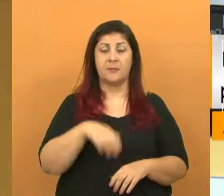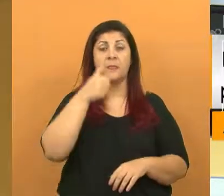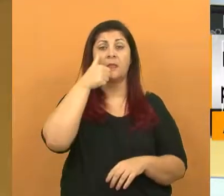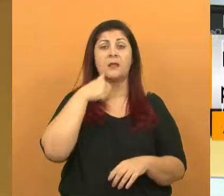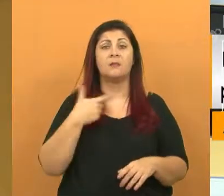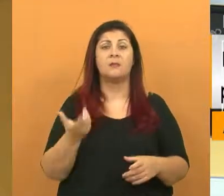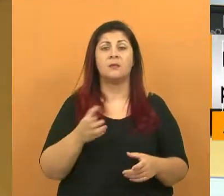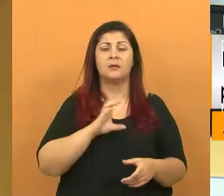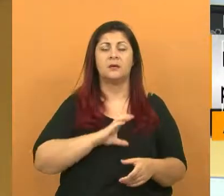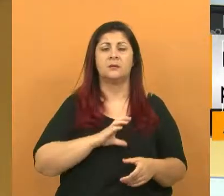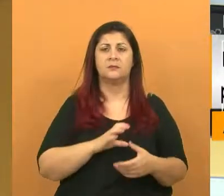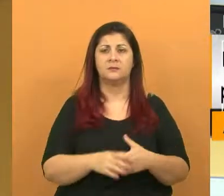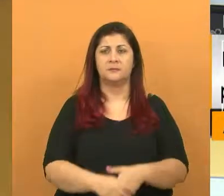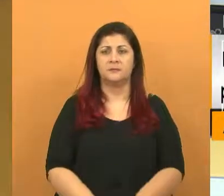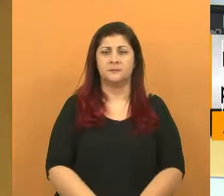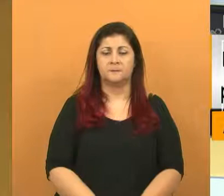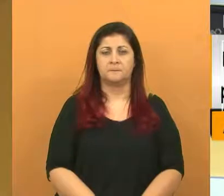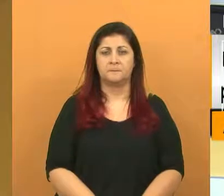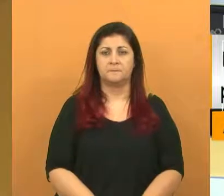cidade de Jacareí, como é que fica?